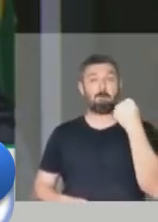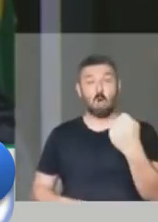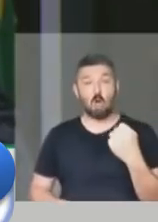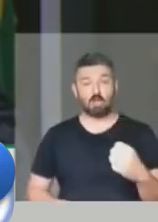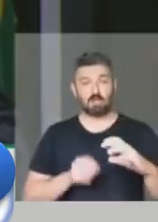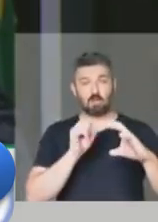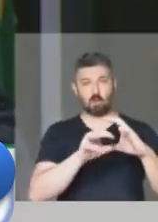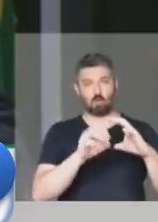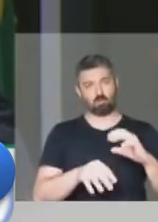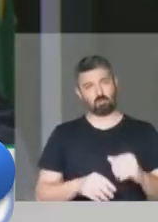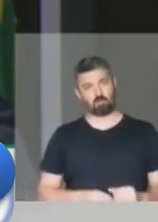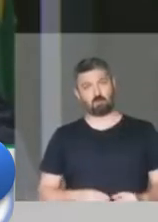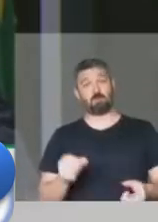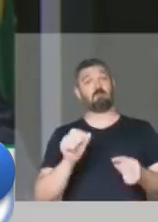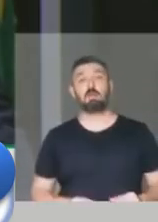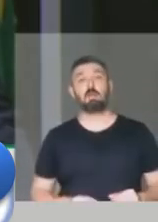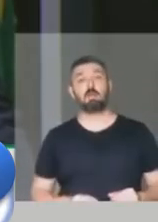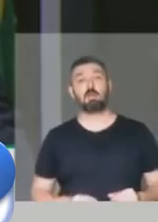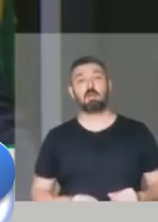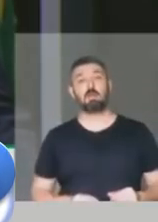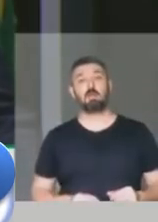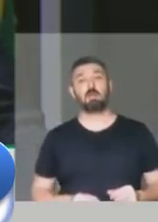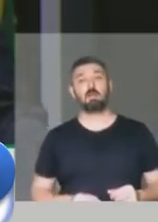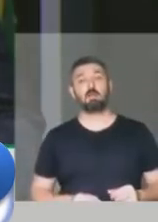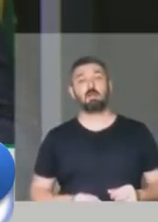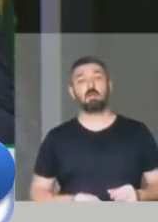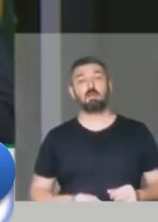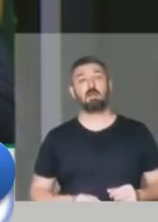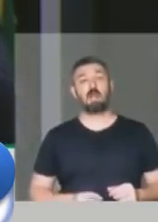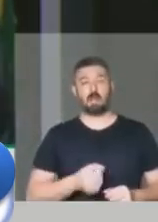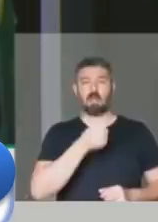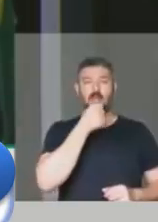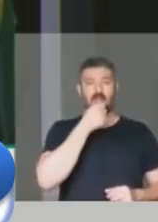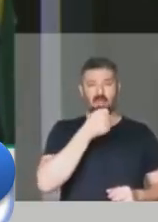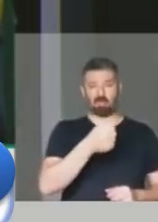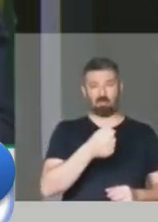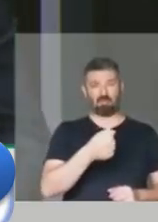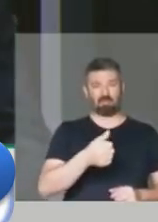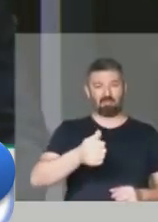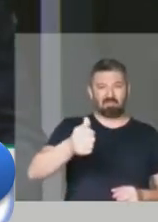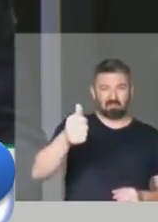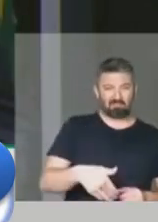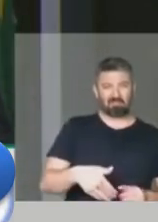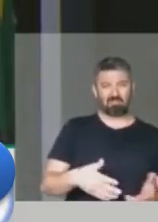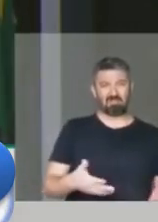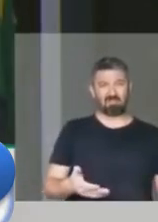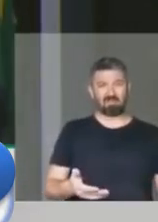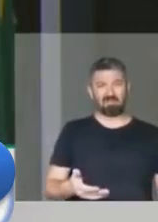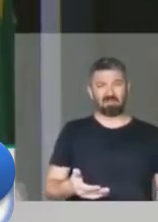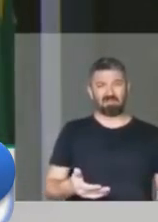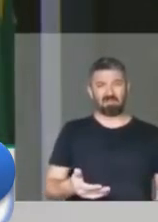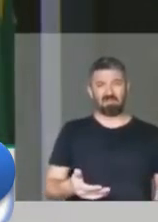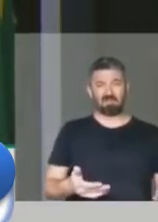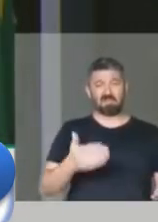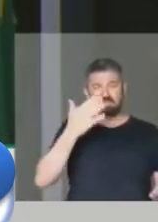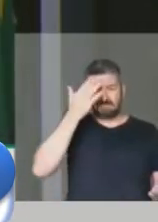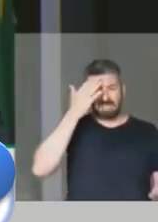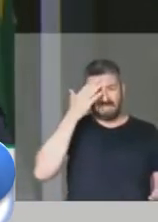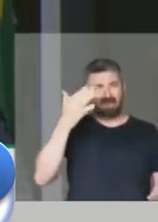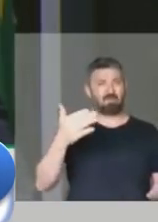televisão, faz uma reportagem mequetrefe como essa, sabendo que não